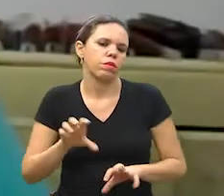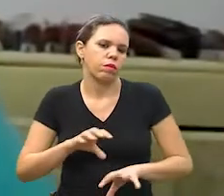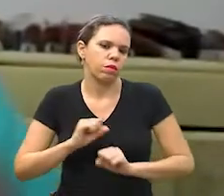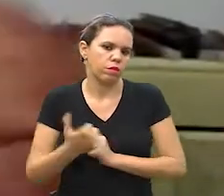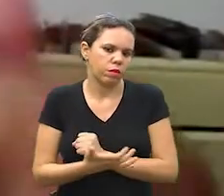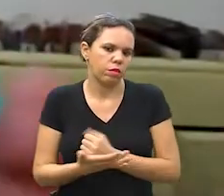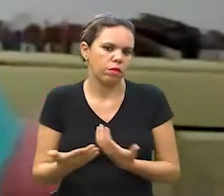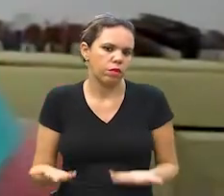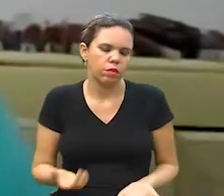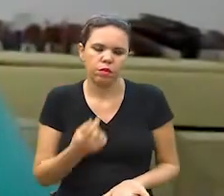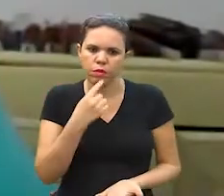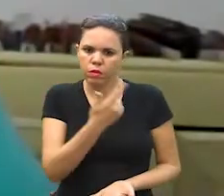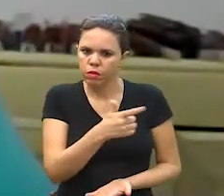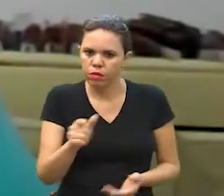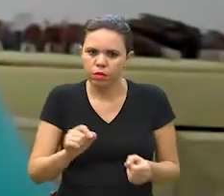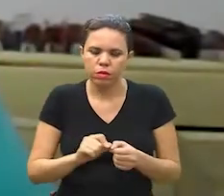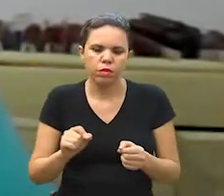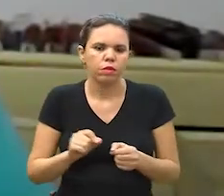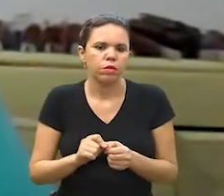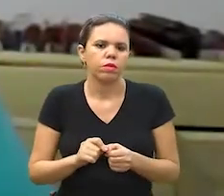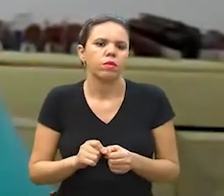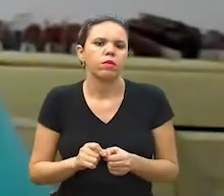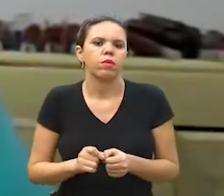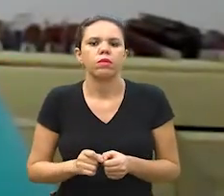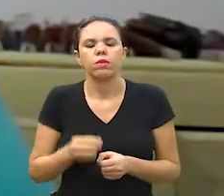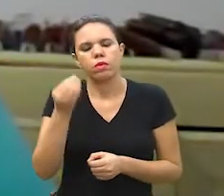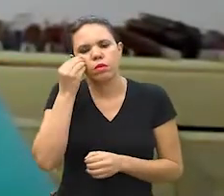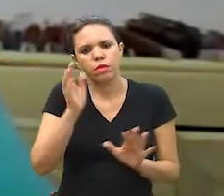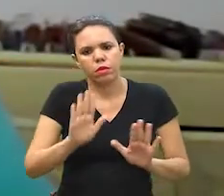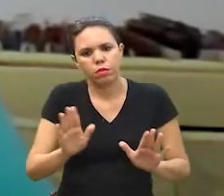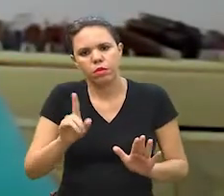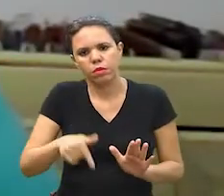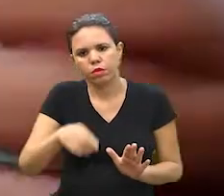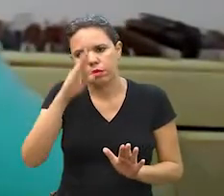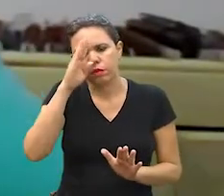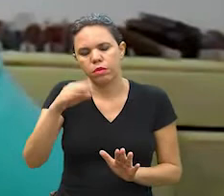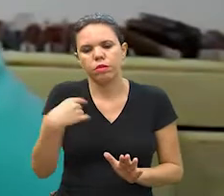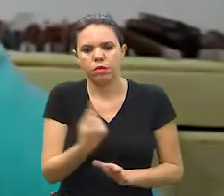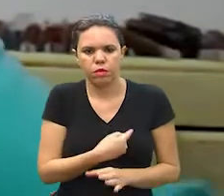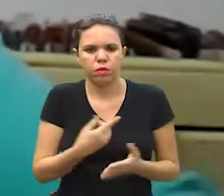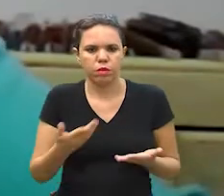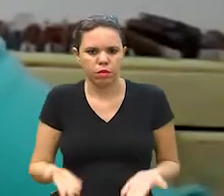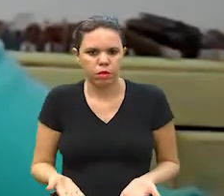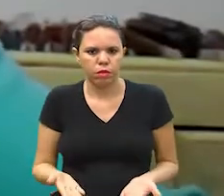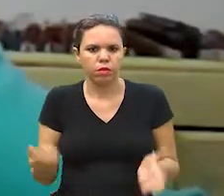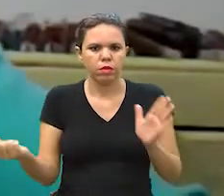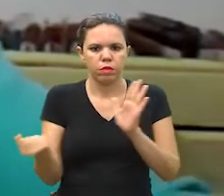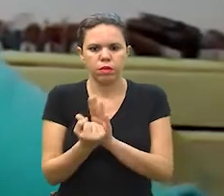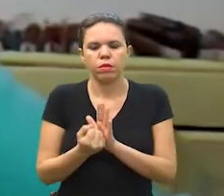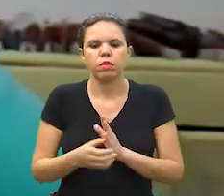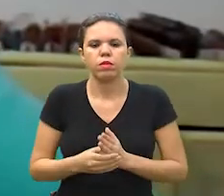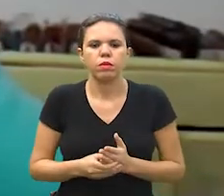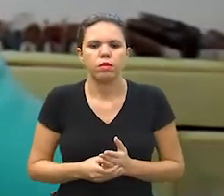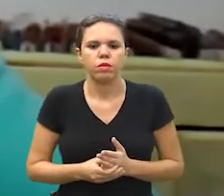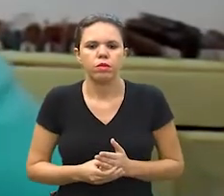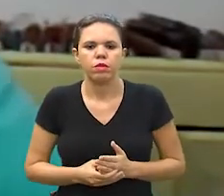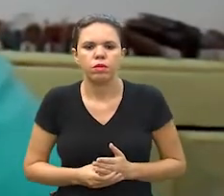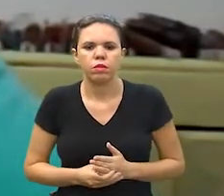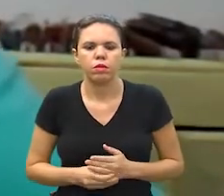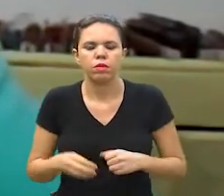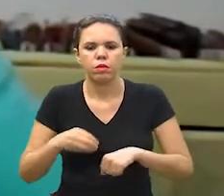positivamente. Então, Campinas não tem feito muito essa questão dos testes, mas ela é fundamental e a gente protocolou, inclusive